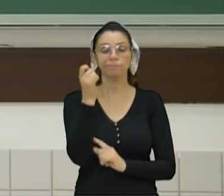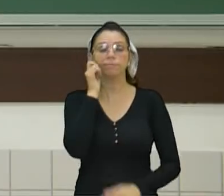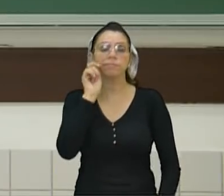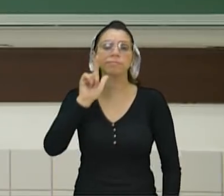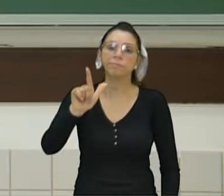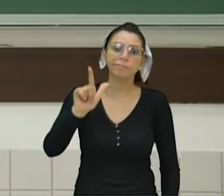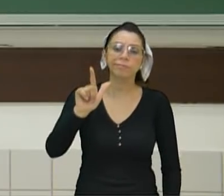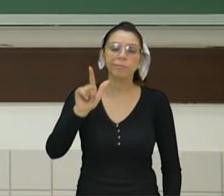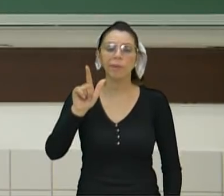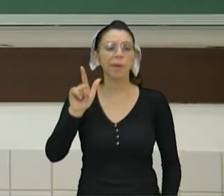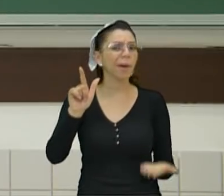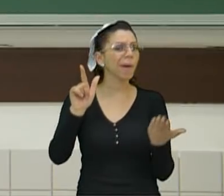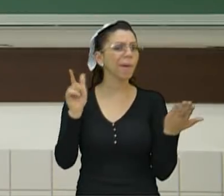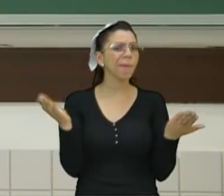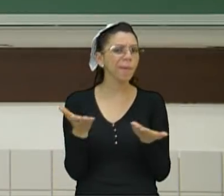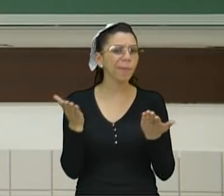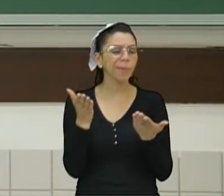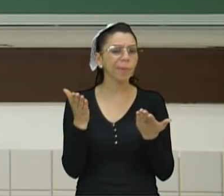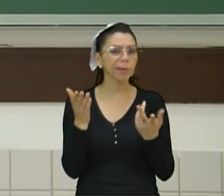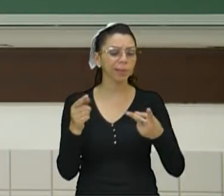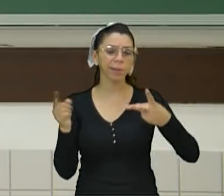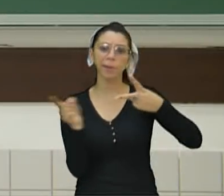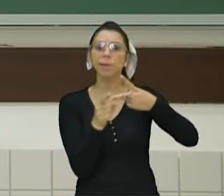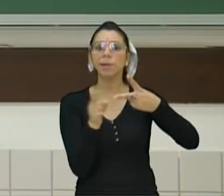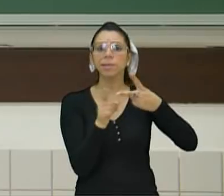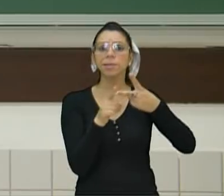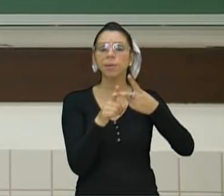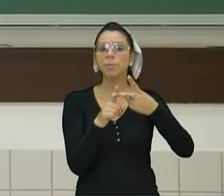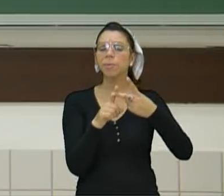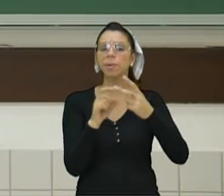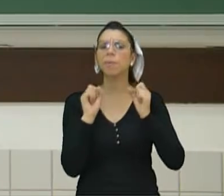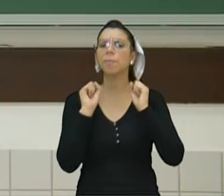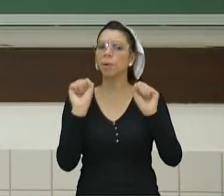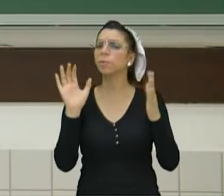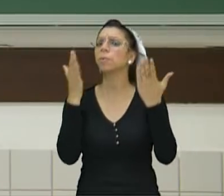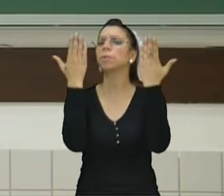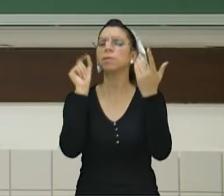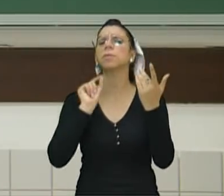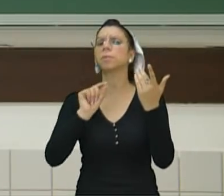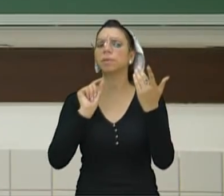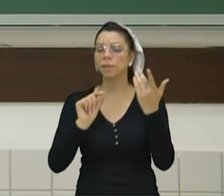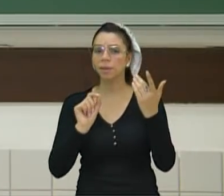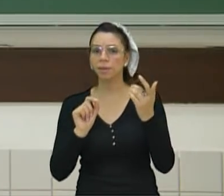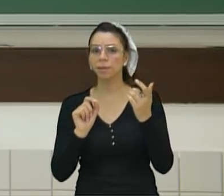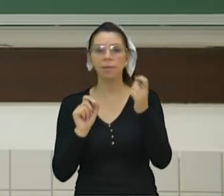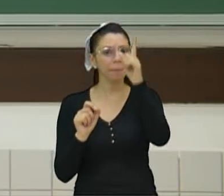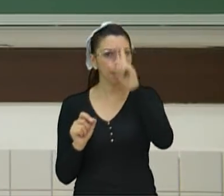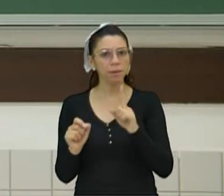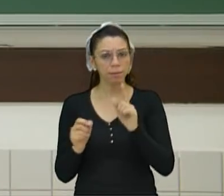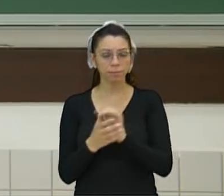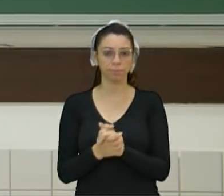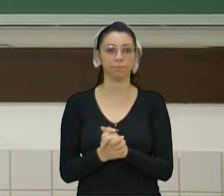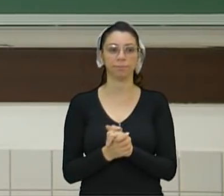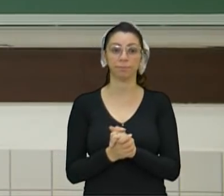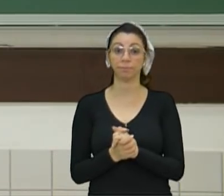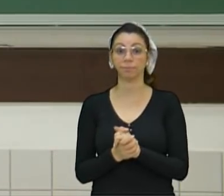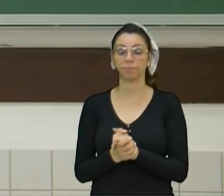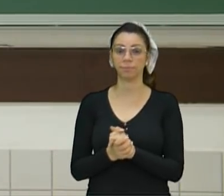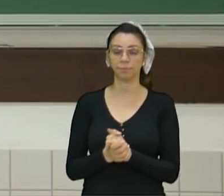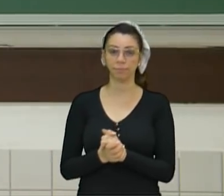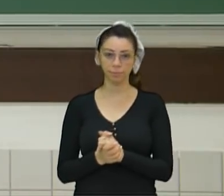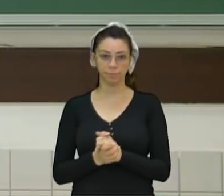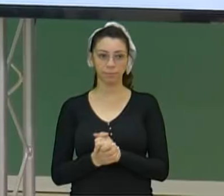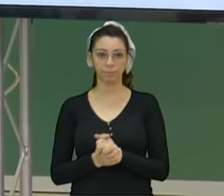que é a probabilidade agora da segunda ser amarela? Então, é isso que eu quero responder. Acompanhem a professora.